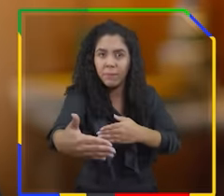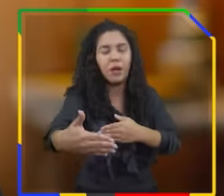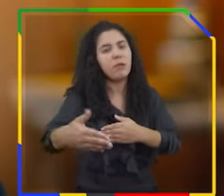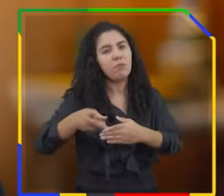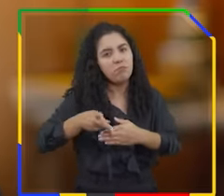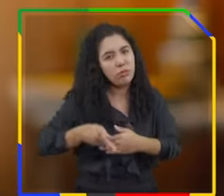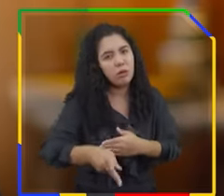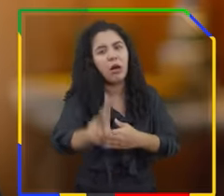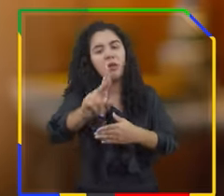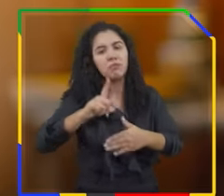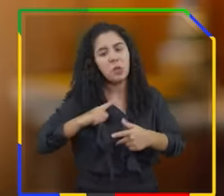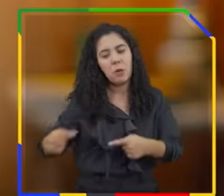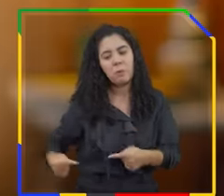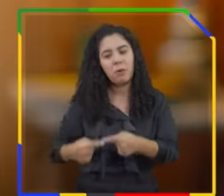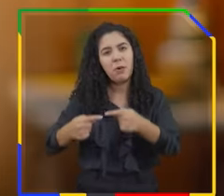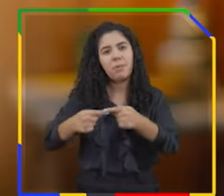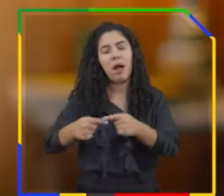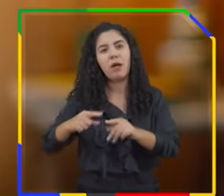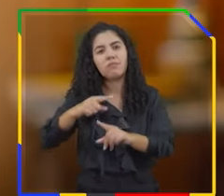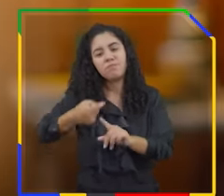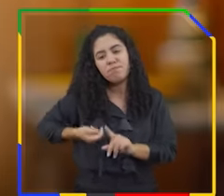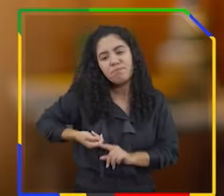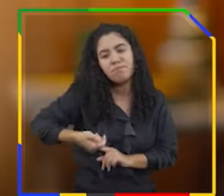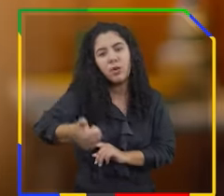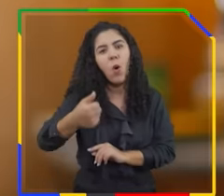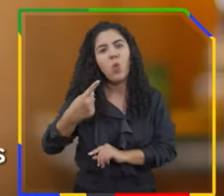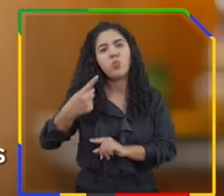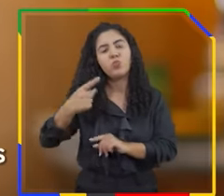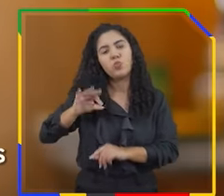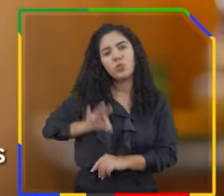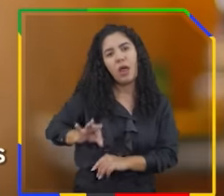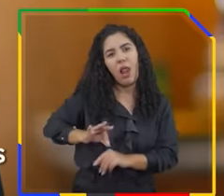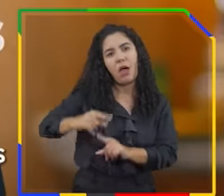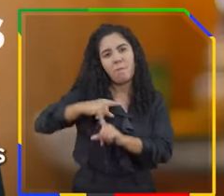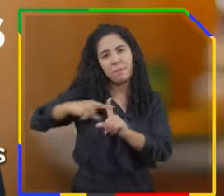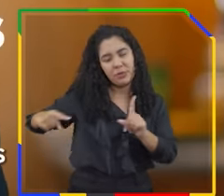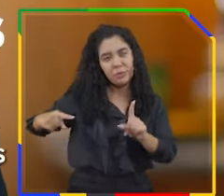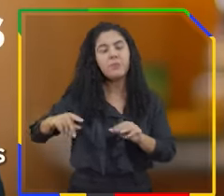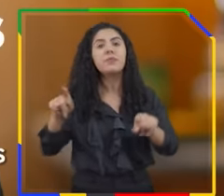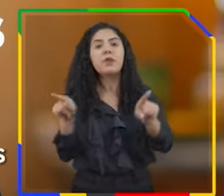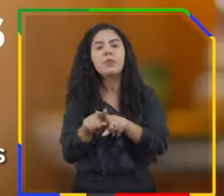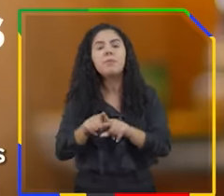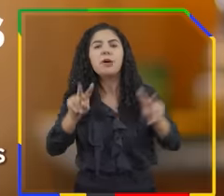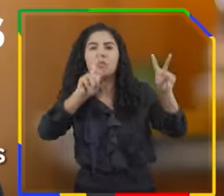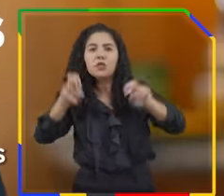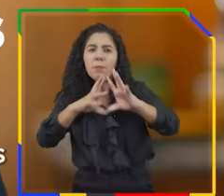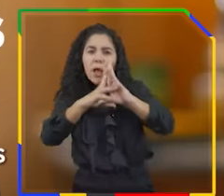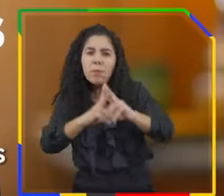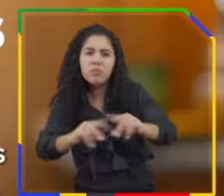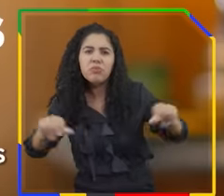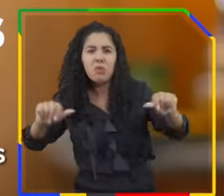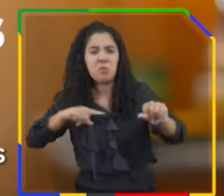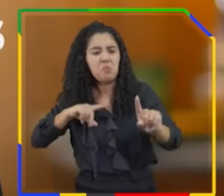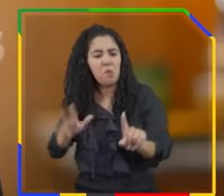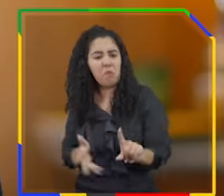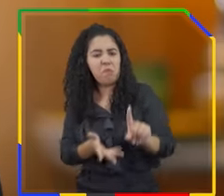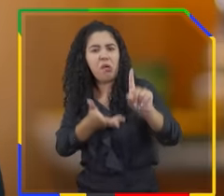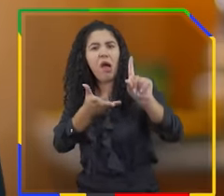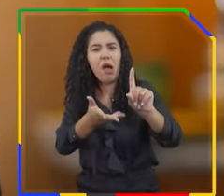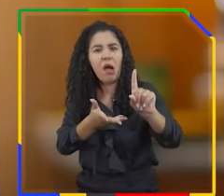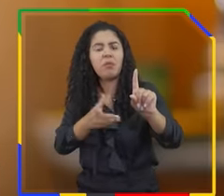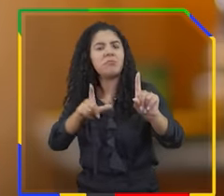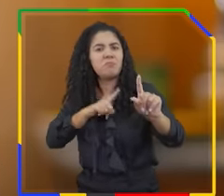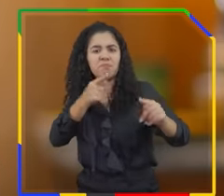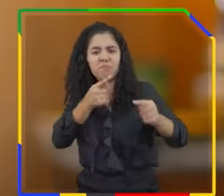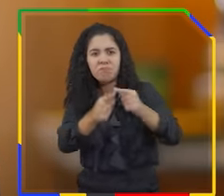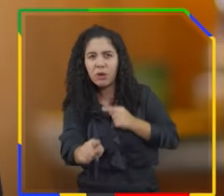permanente quando corresponder a um salário mínimo e meio. As medidas também combatem privilégios incompatíveis com o princípio